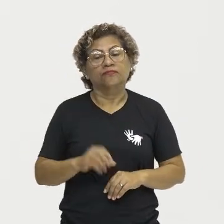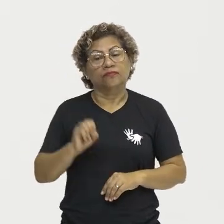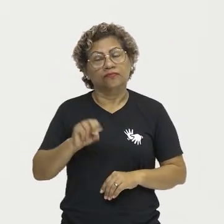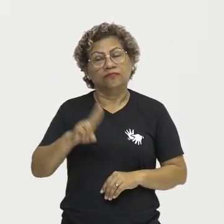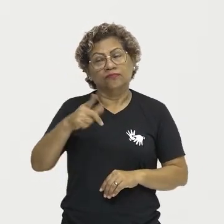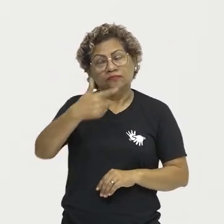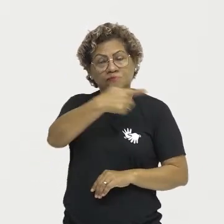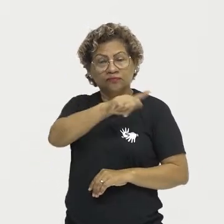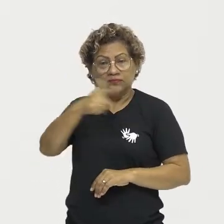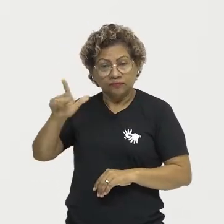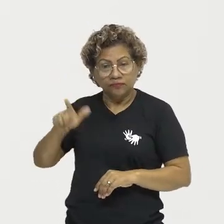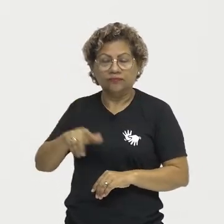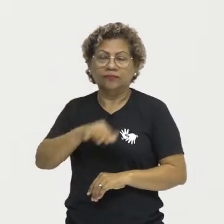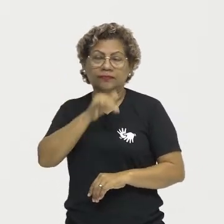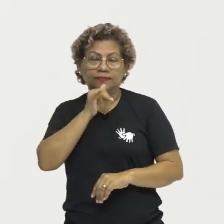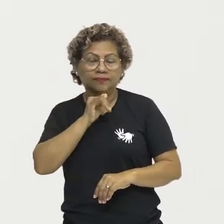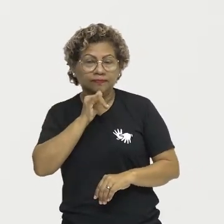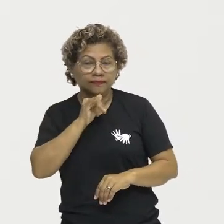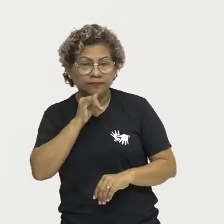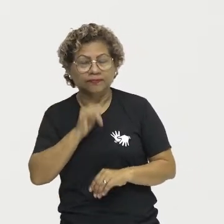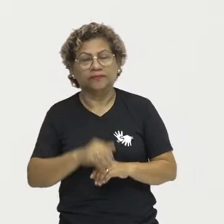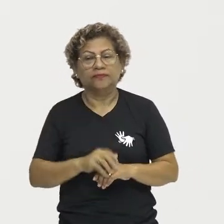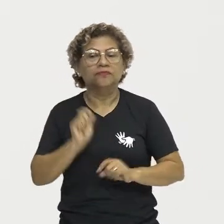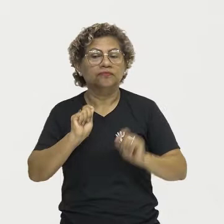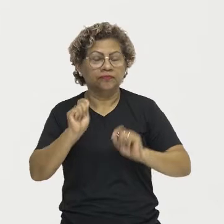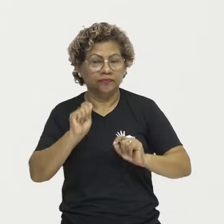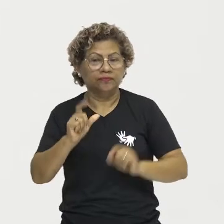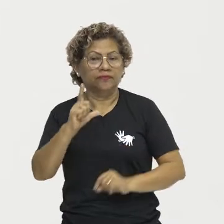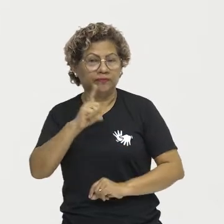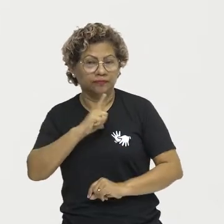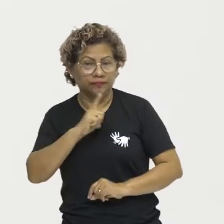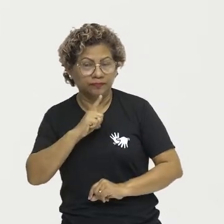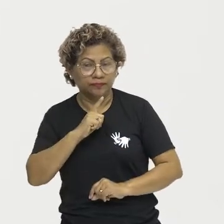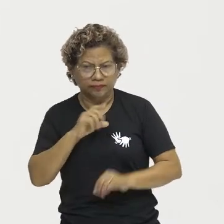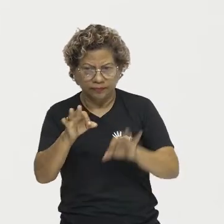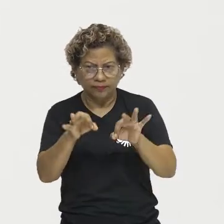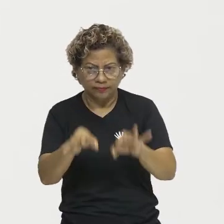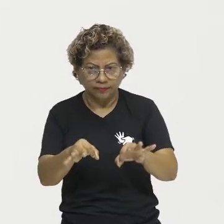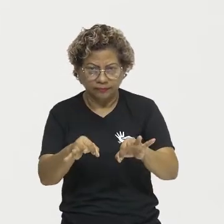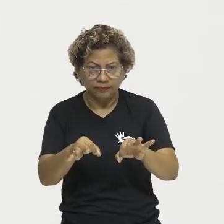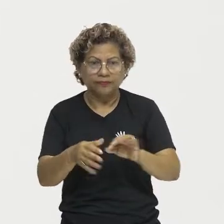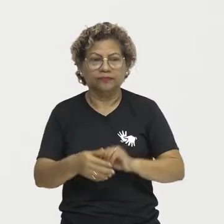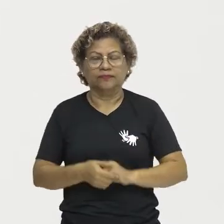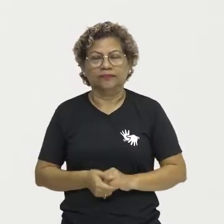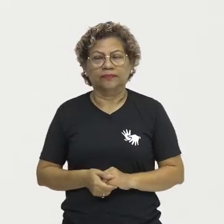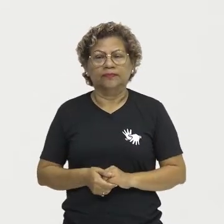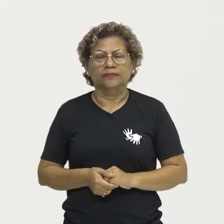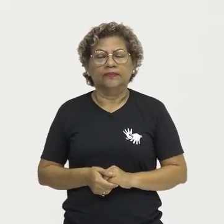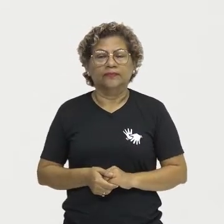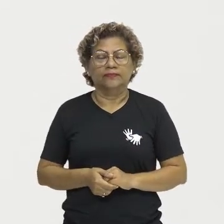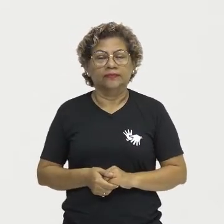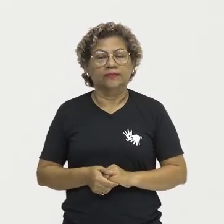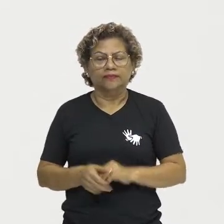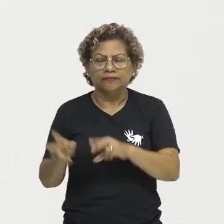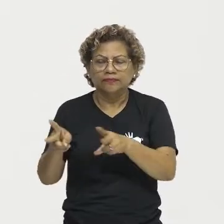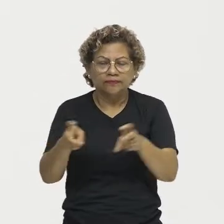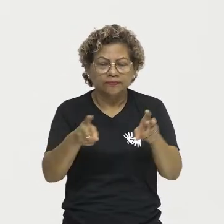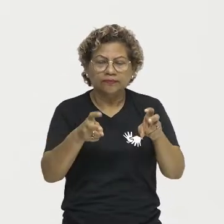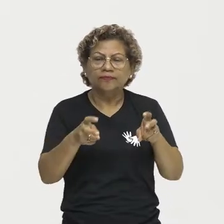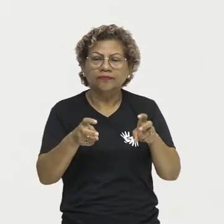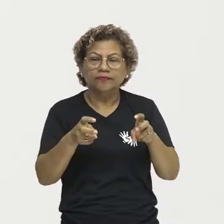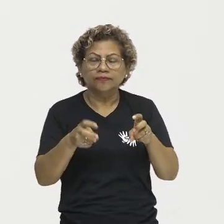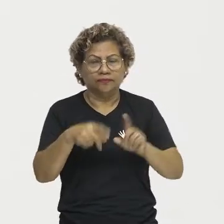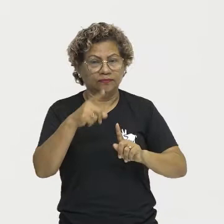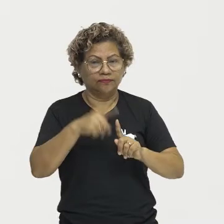podemos nos basear nos efeitos que ela provoca, certo? Porque a gente vai perceber a existência da força pelos seus